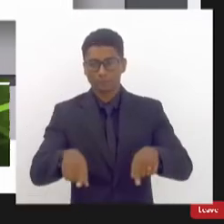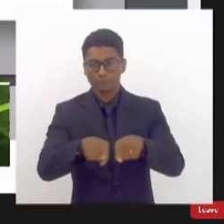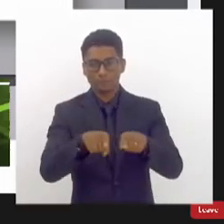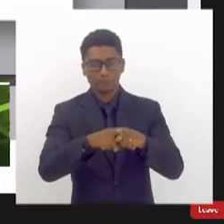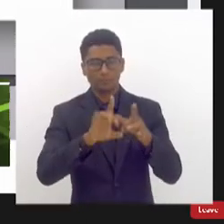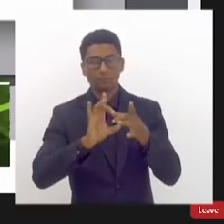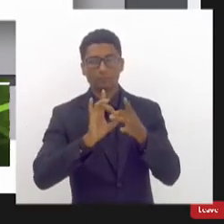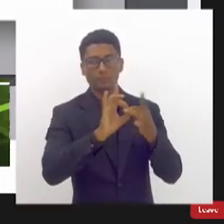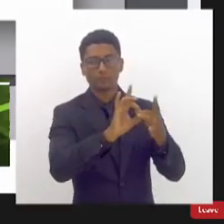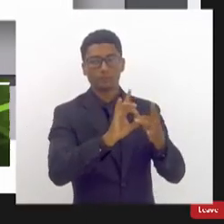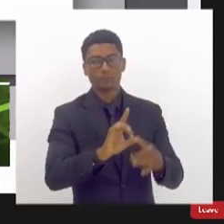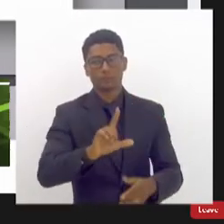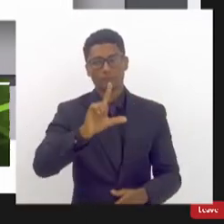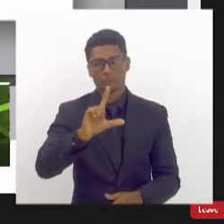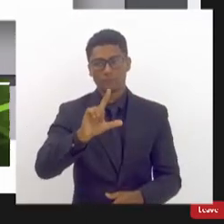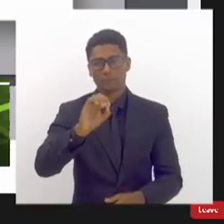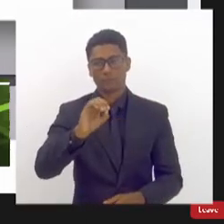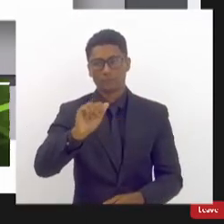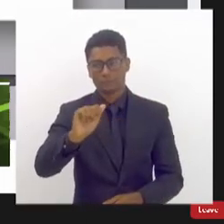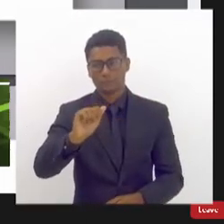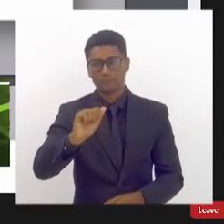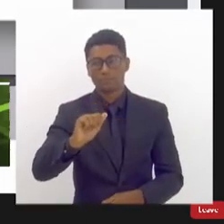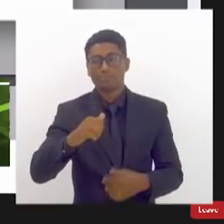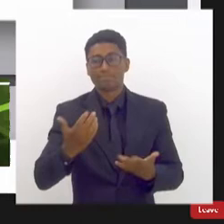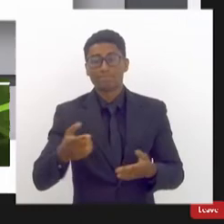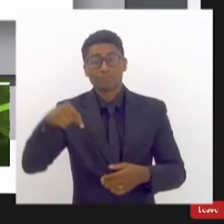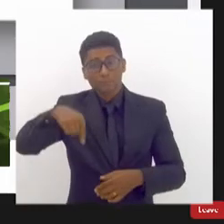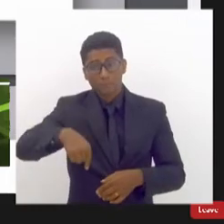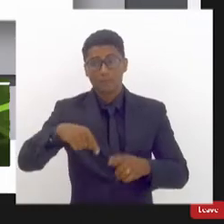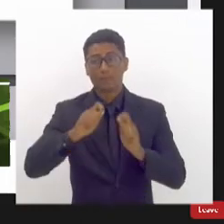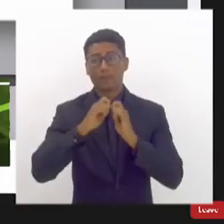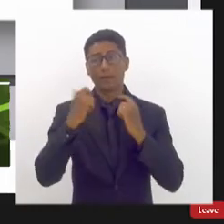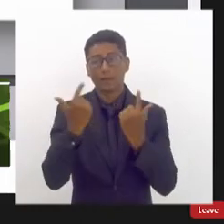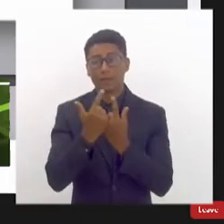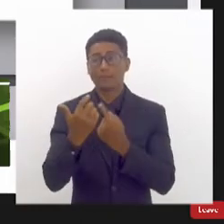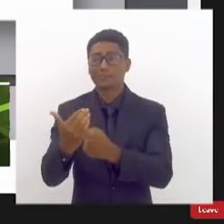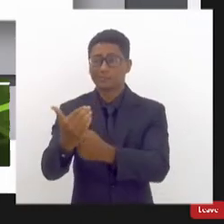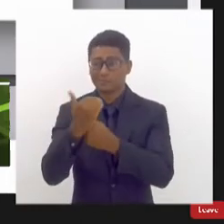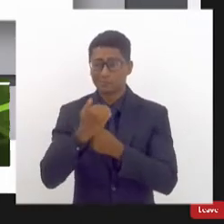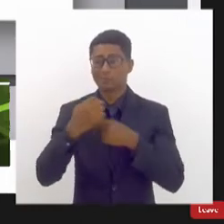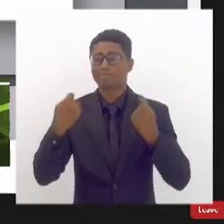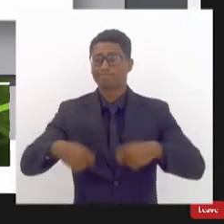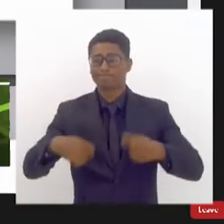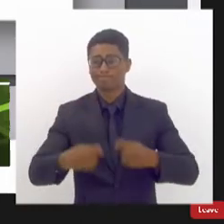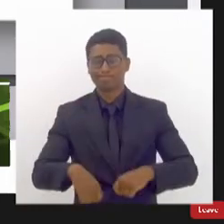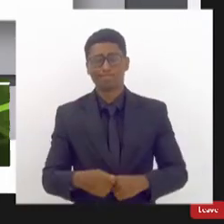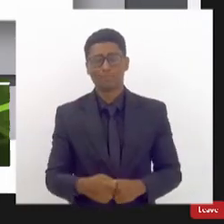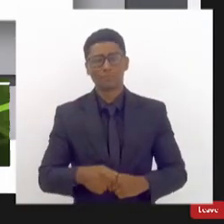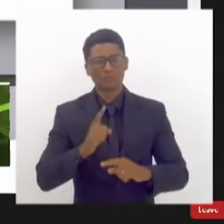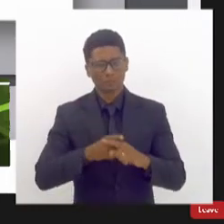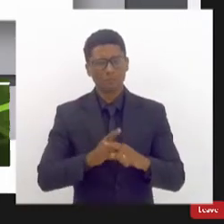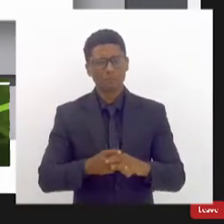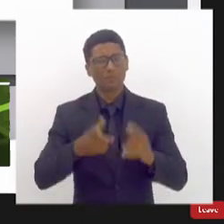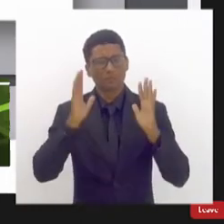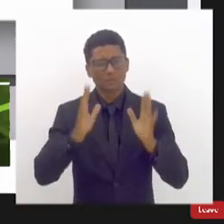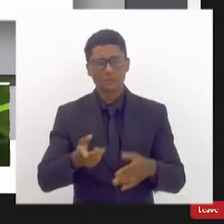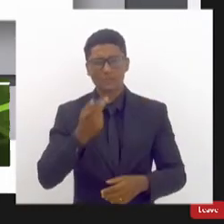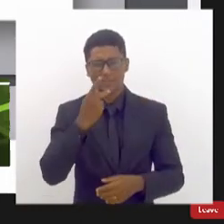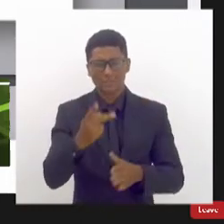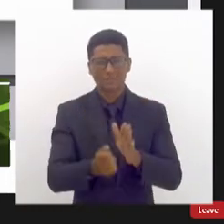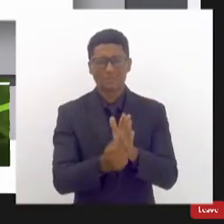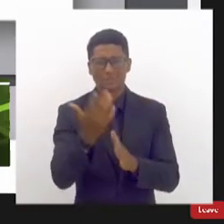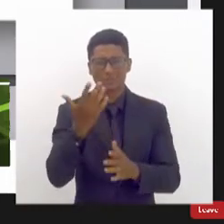LOA, deputado, a gente depende muito da ajuda dessa casa, porque, como já destacado várias vezes, inclusive em